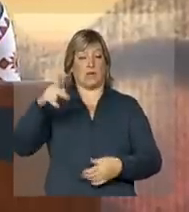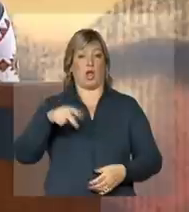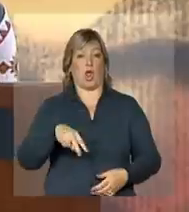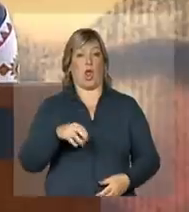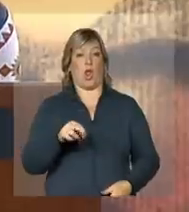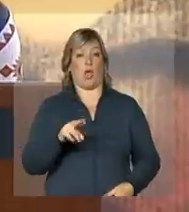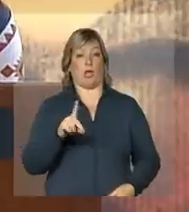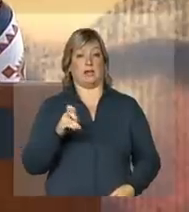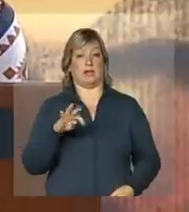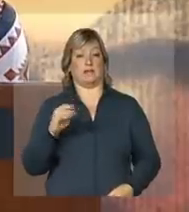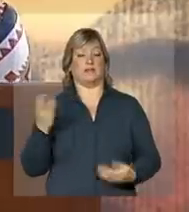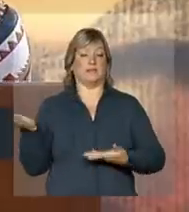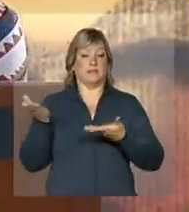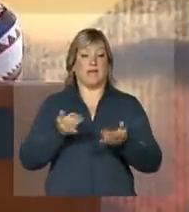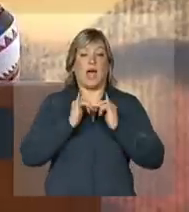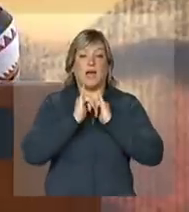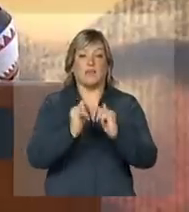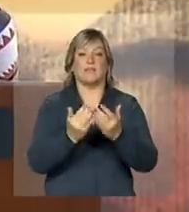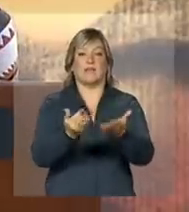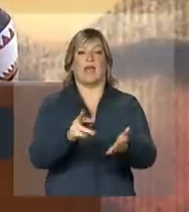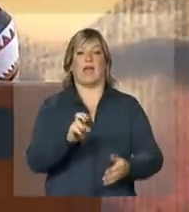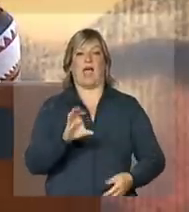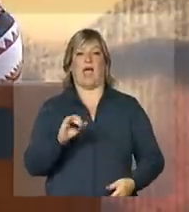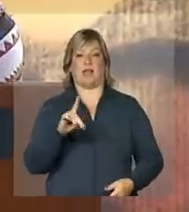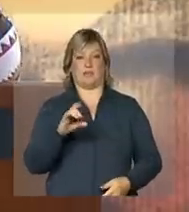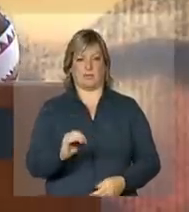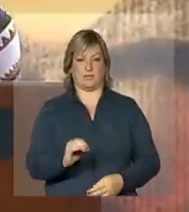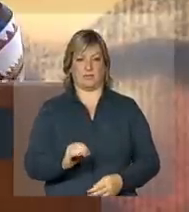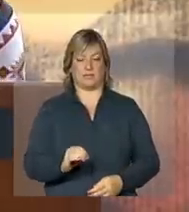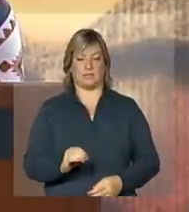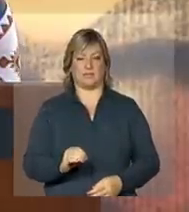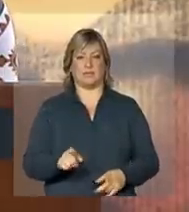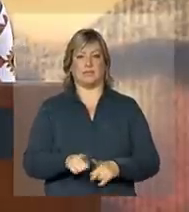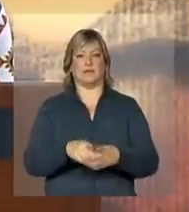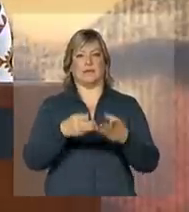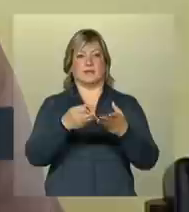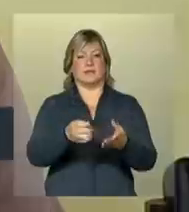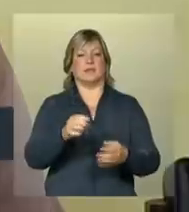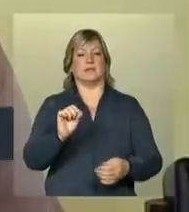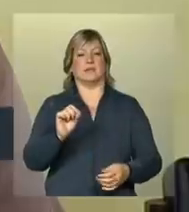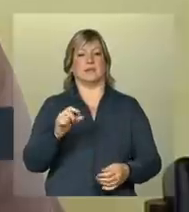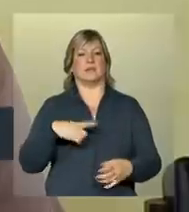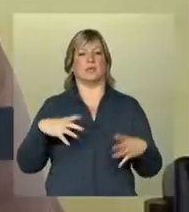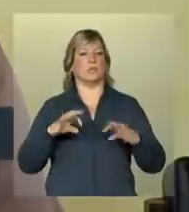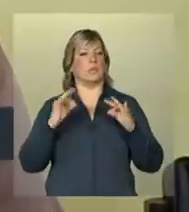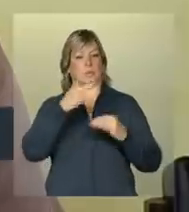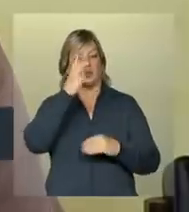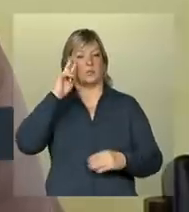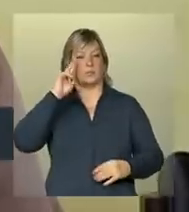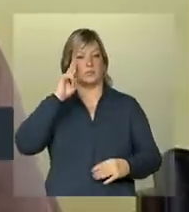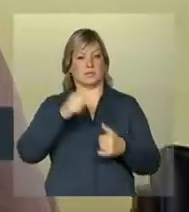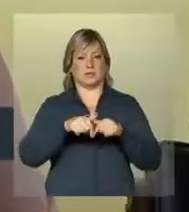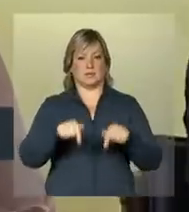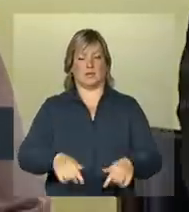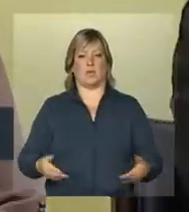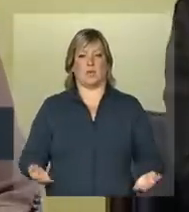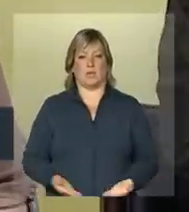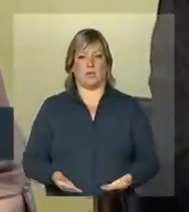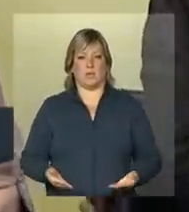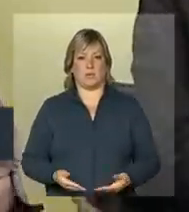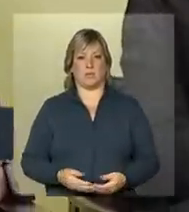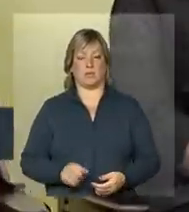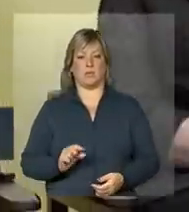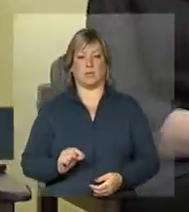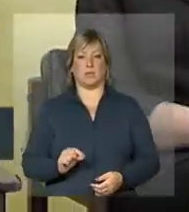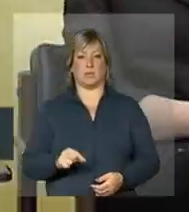senhora presidenta e as demais autoridades o